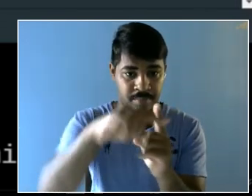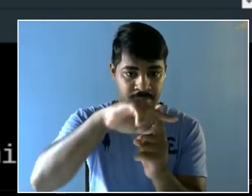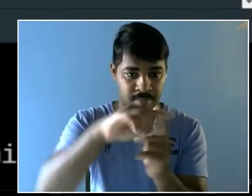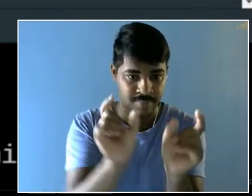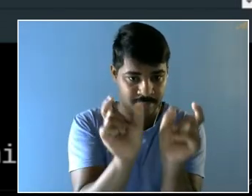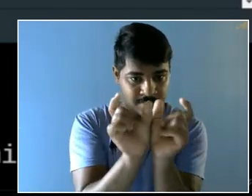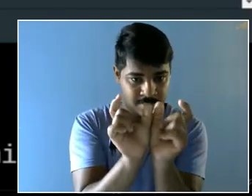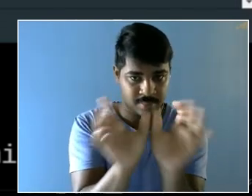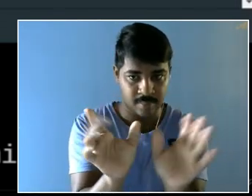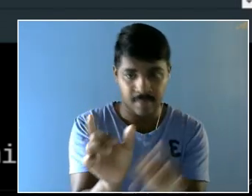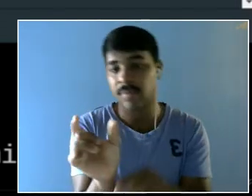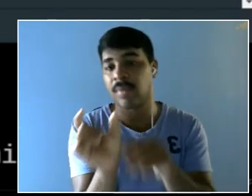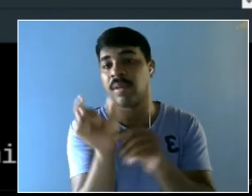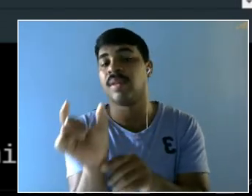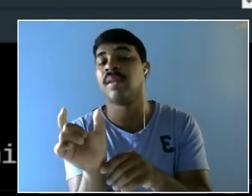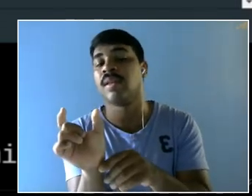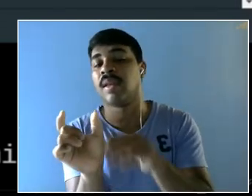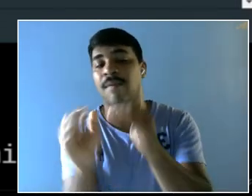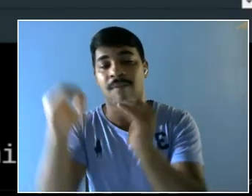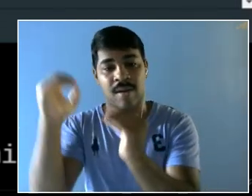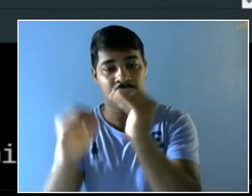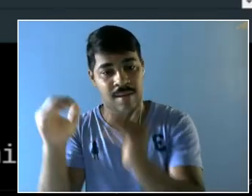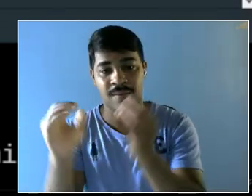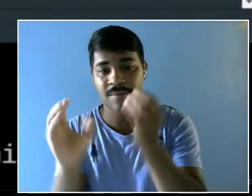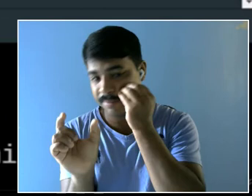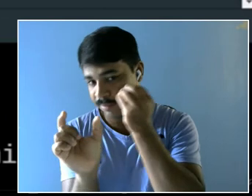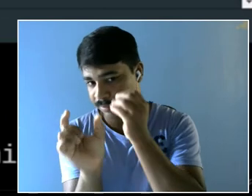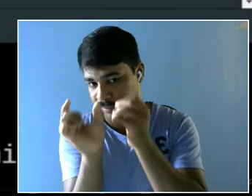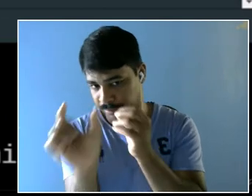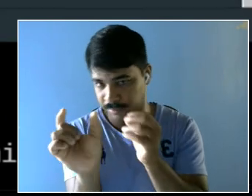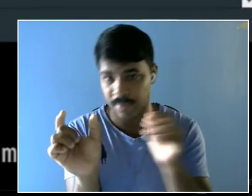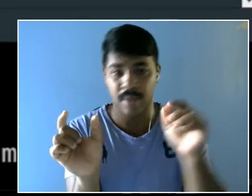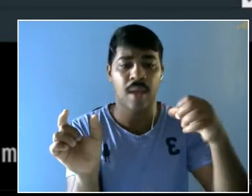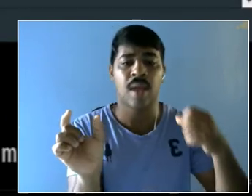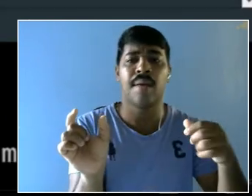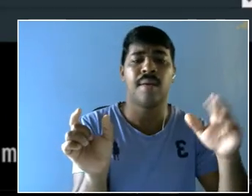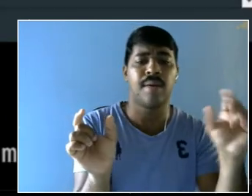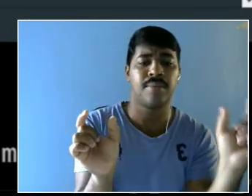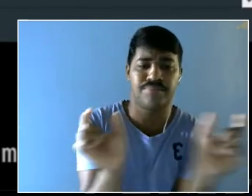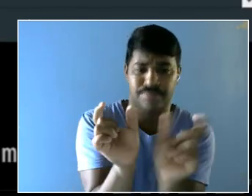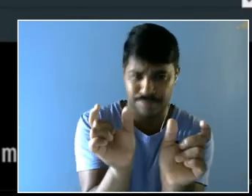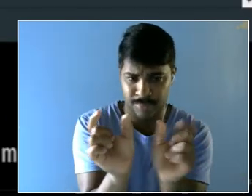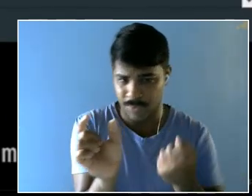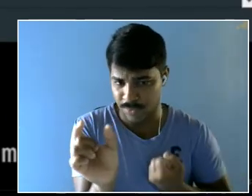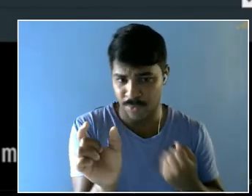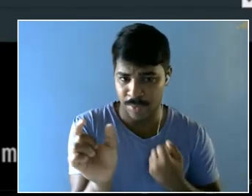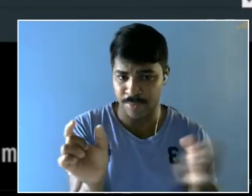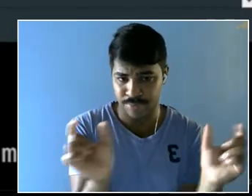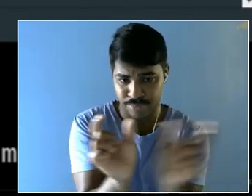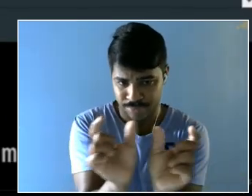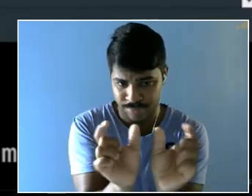a variável com a quebra de linha, assim vai ficar o valor um depois do outro, né? Fica bonitinho. Então, escreveu 0. Muito